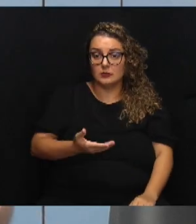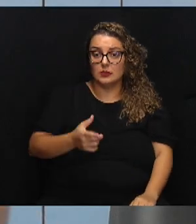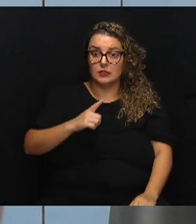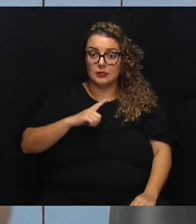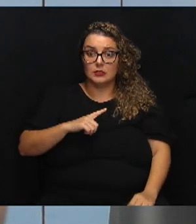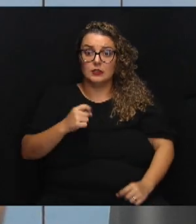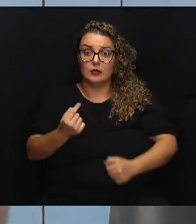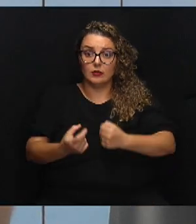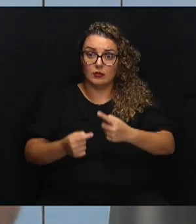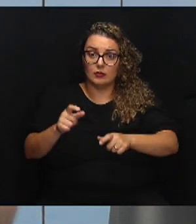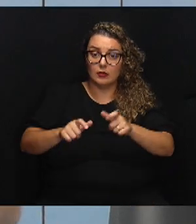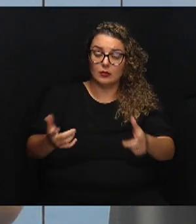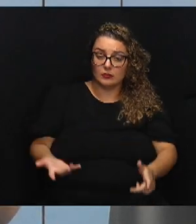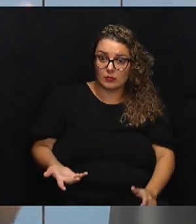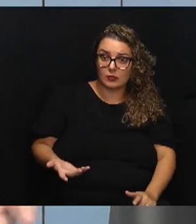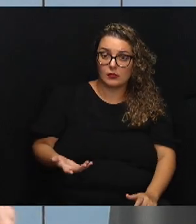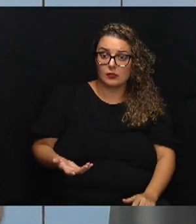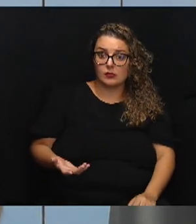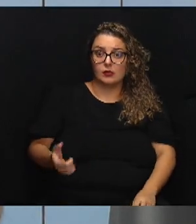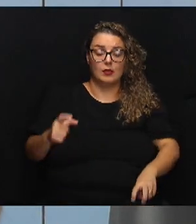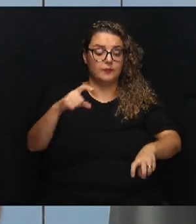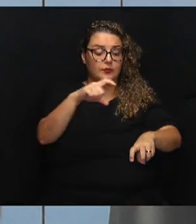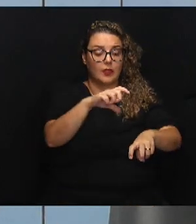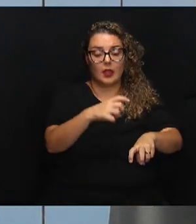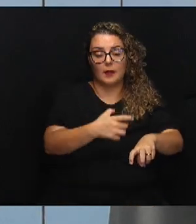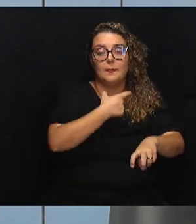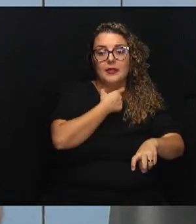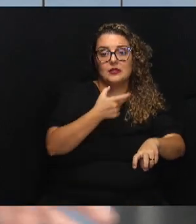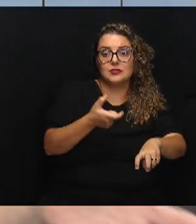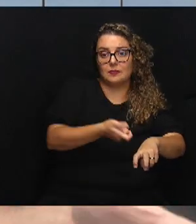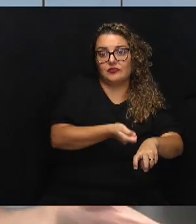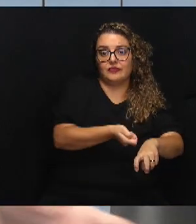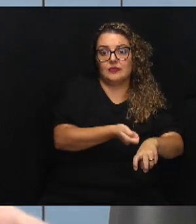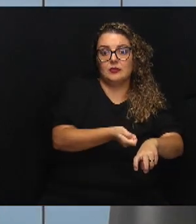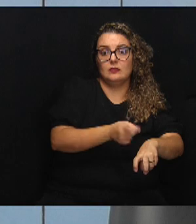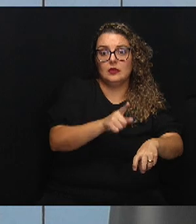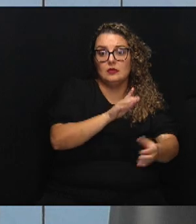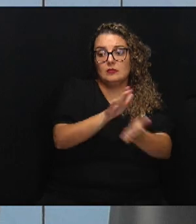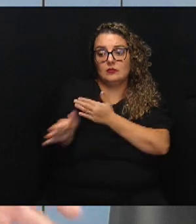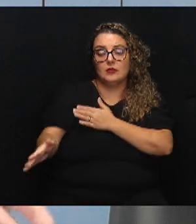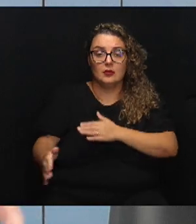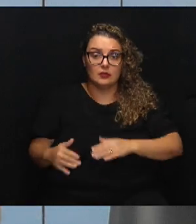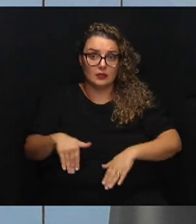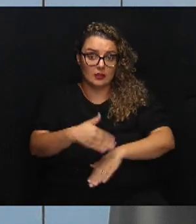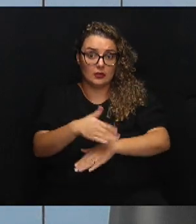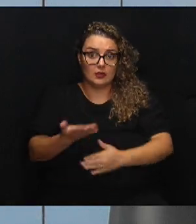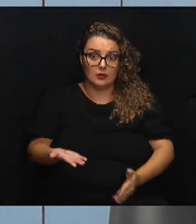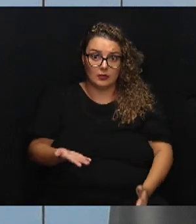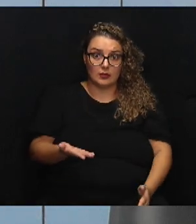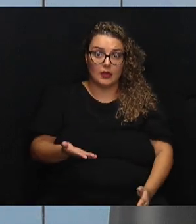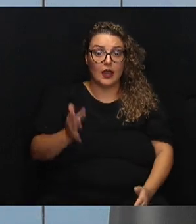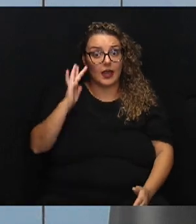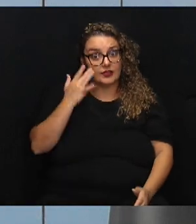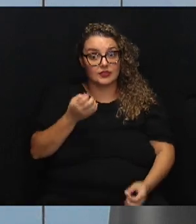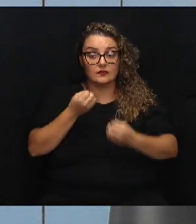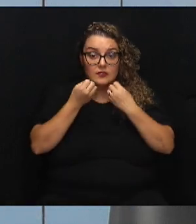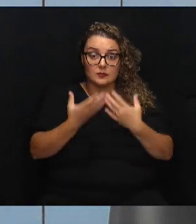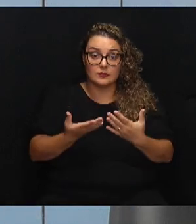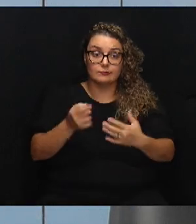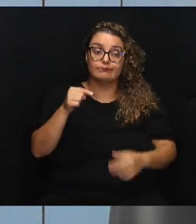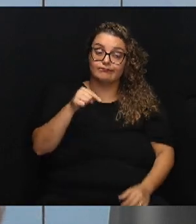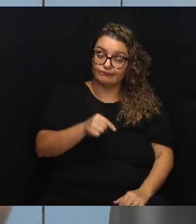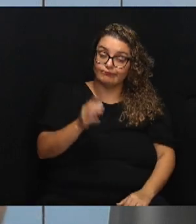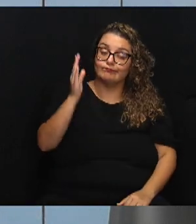cometendo assim, prende o cachorro para não escapar na rua, né? Aí ele acha que está fazendo um bem, mas não está fazendo um bem, está fazendo um mal ali. Então, acho que o